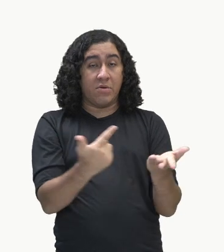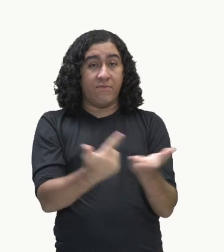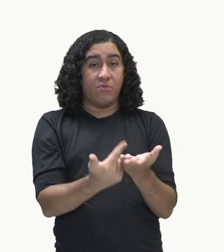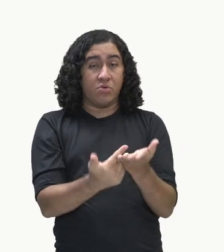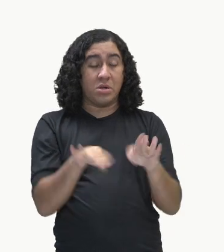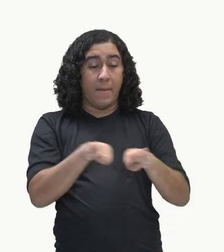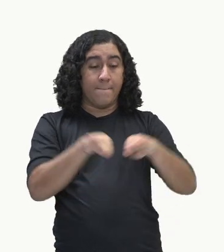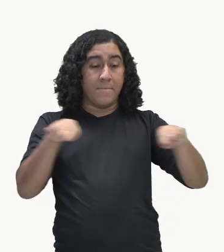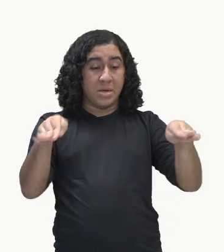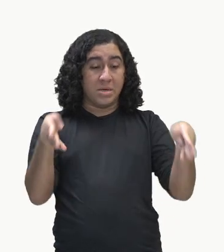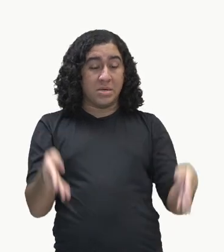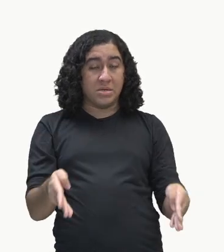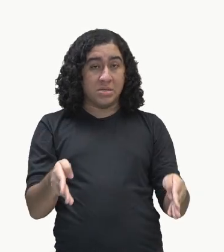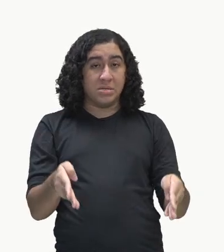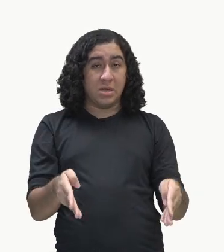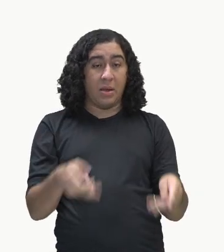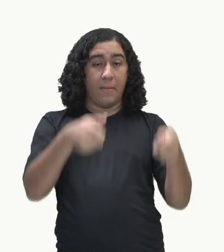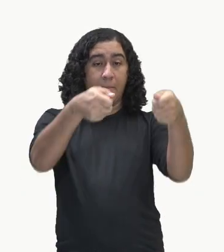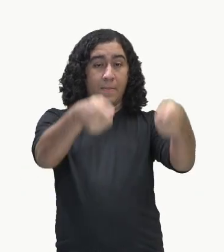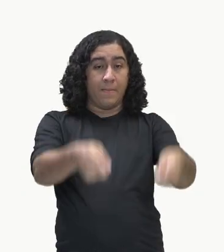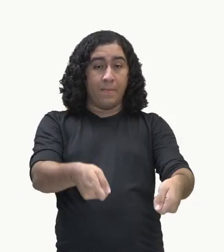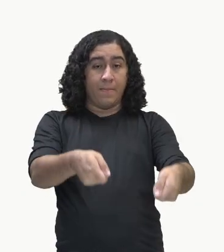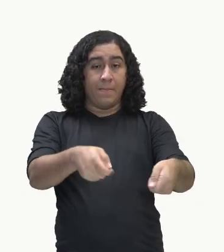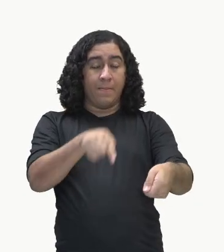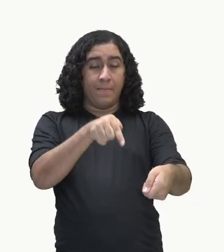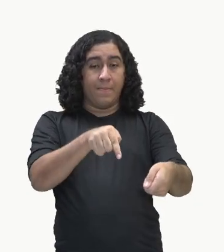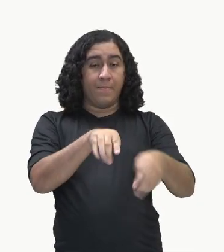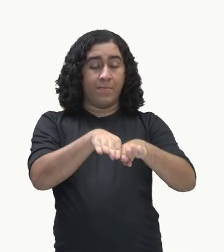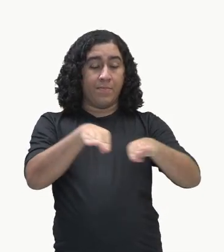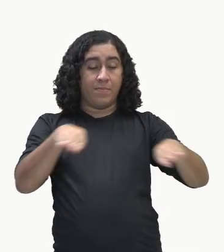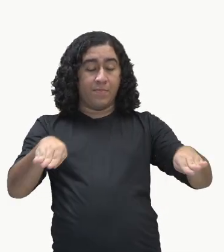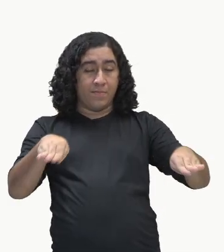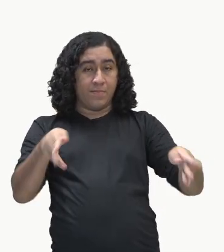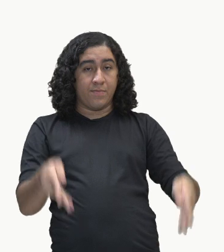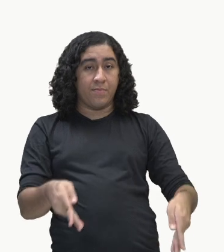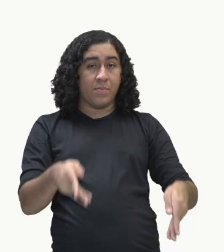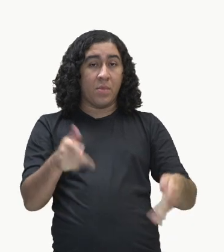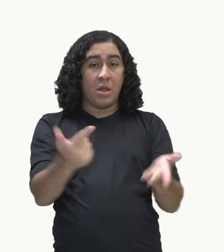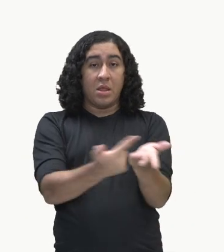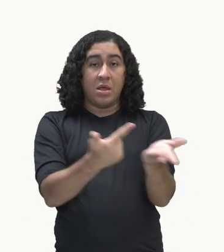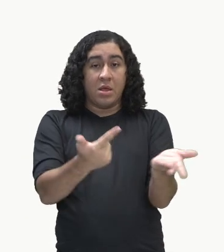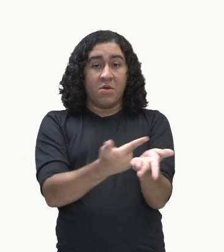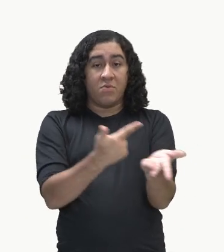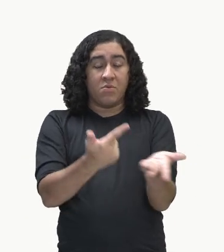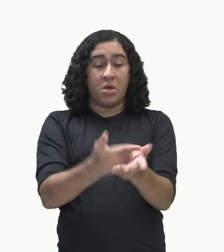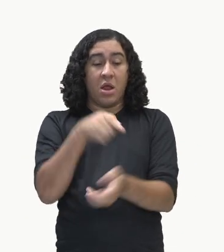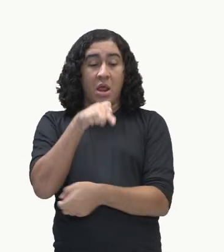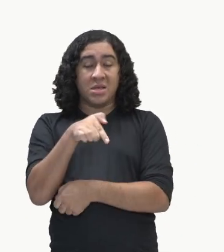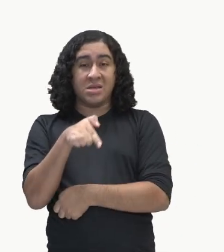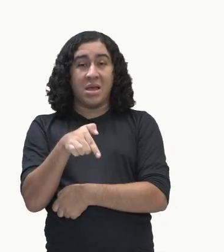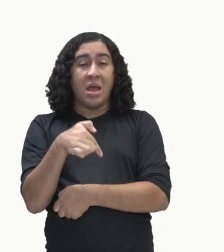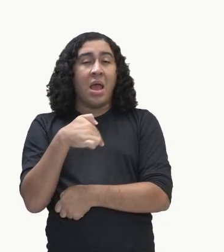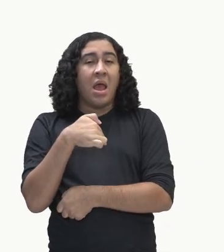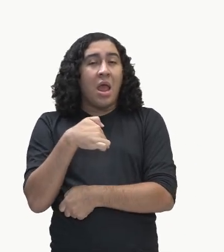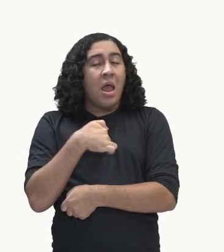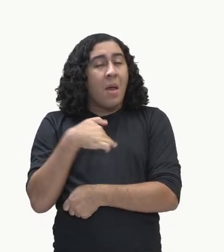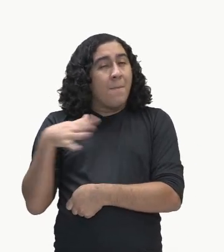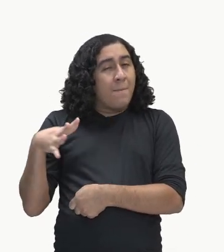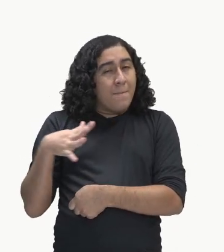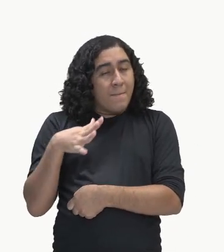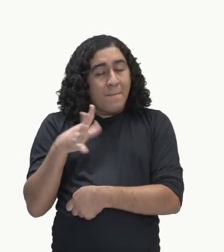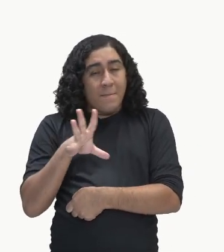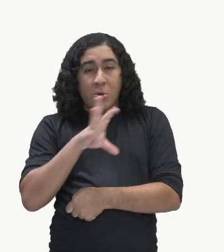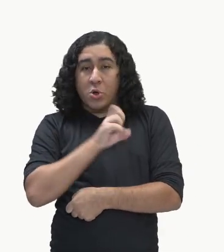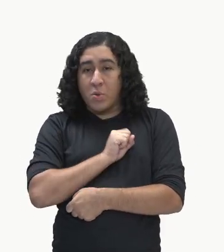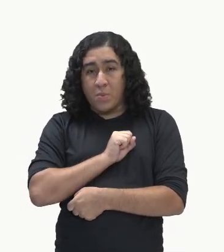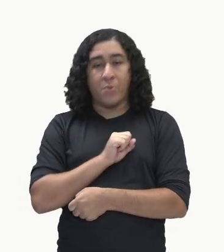table. A expressão on quer dizer sobre, né? Em cima de, on the table. It's my favorite. Você vê, então, esse